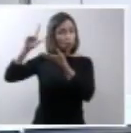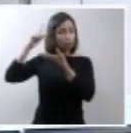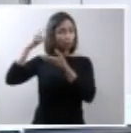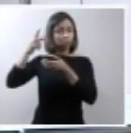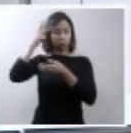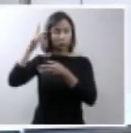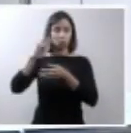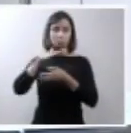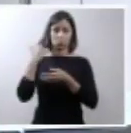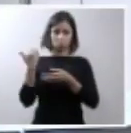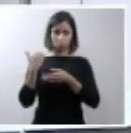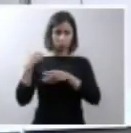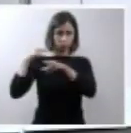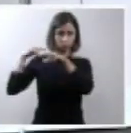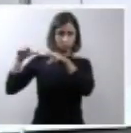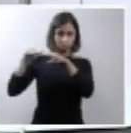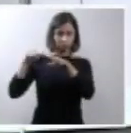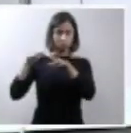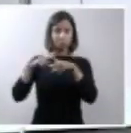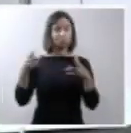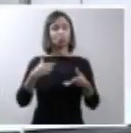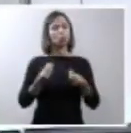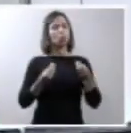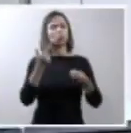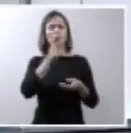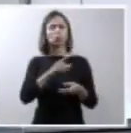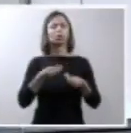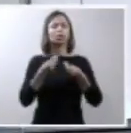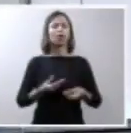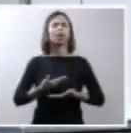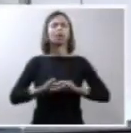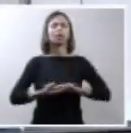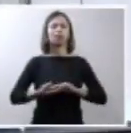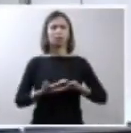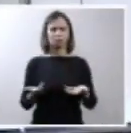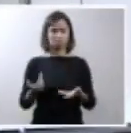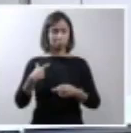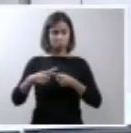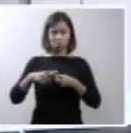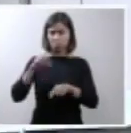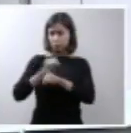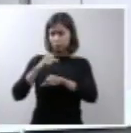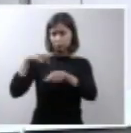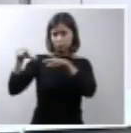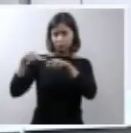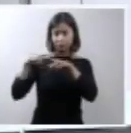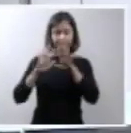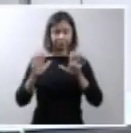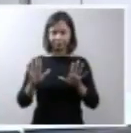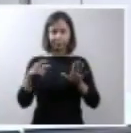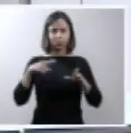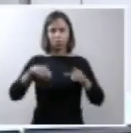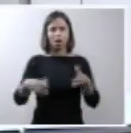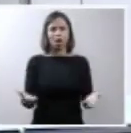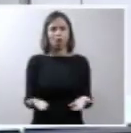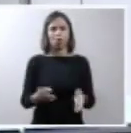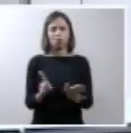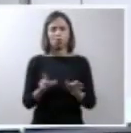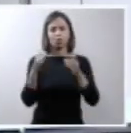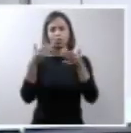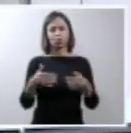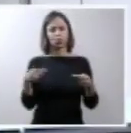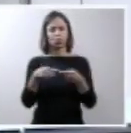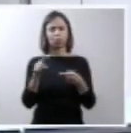como não estender este conceito ao concepto anano Creio que não caberia